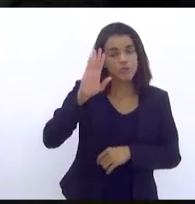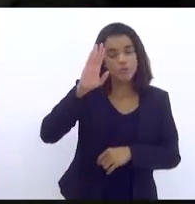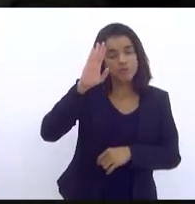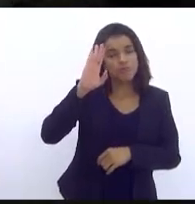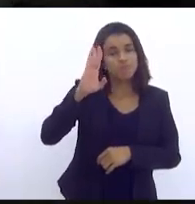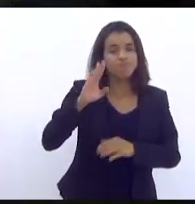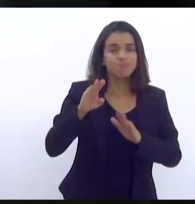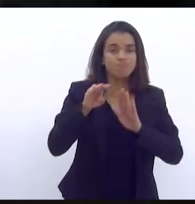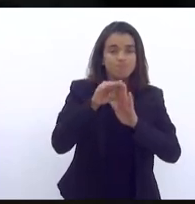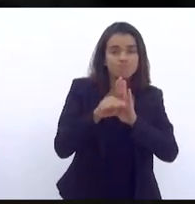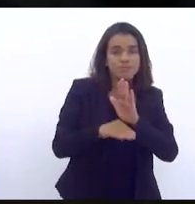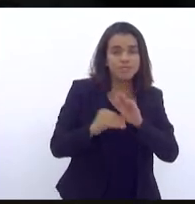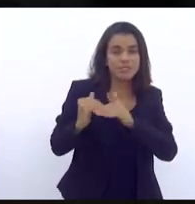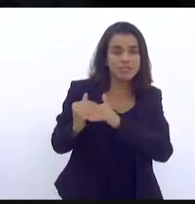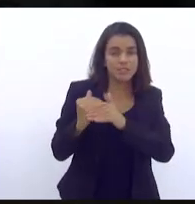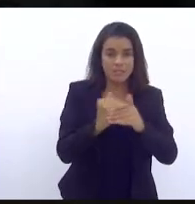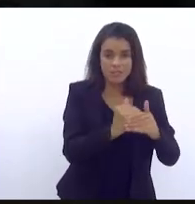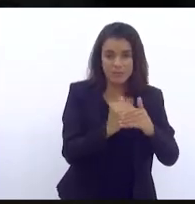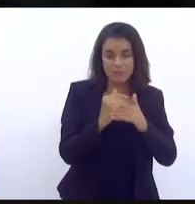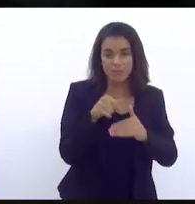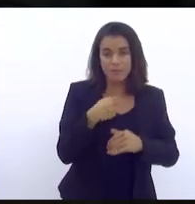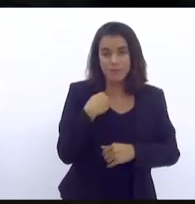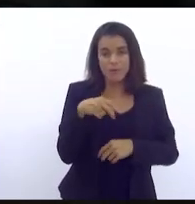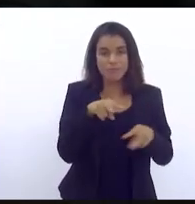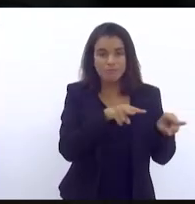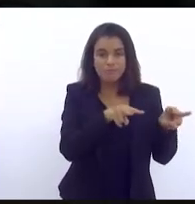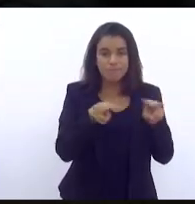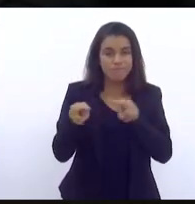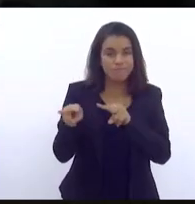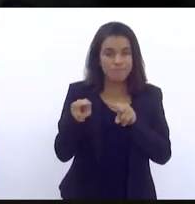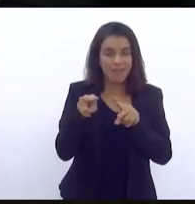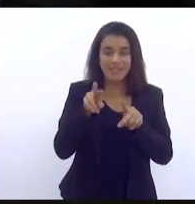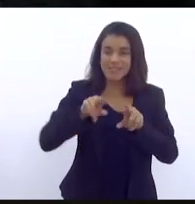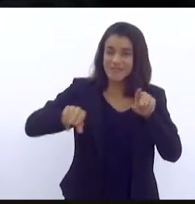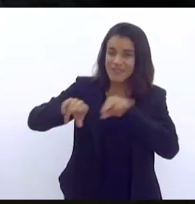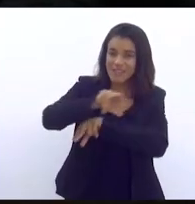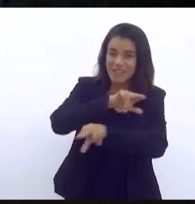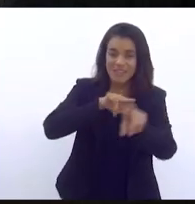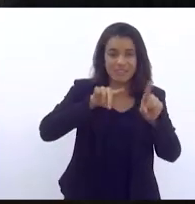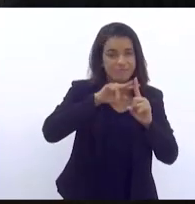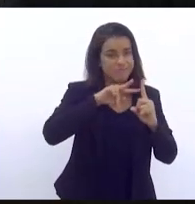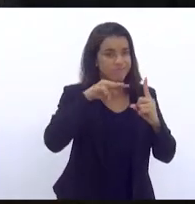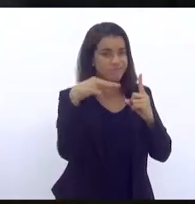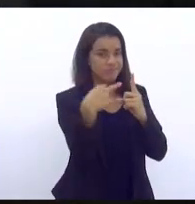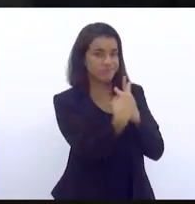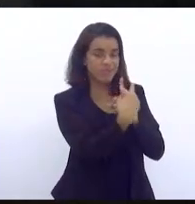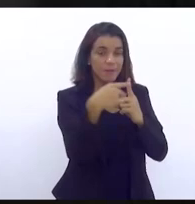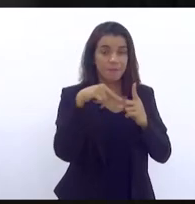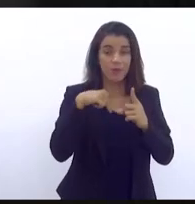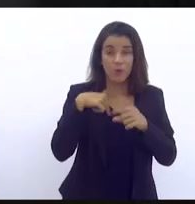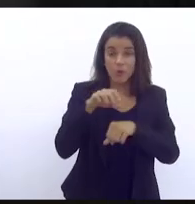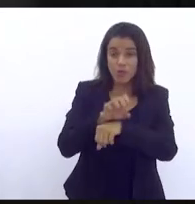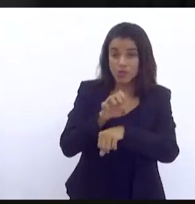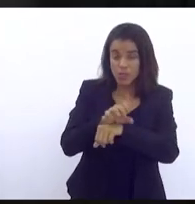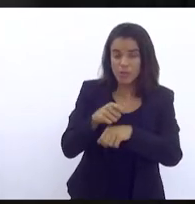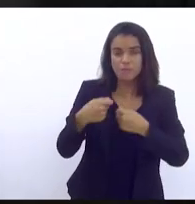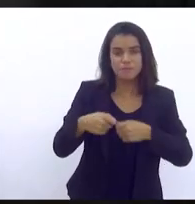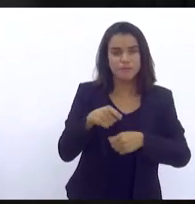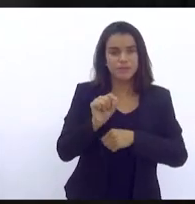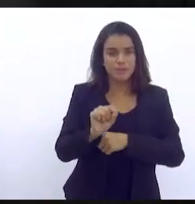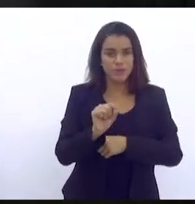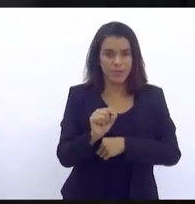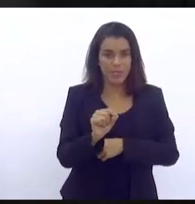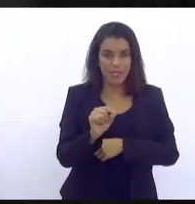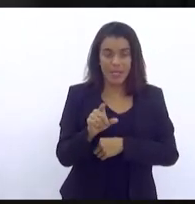o princípio da Igualdade ele deve ser observado sobre diferentes perspectivas o estado no meu modo de entender deveria tratar a